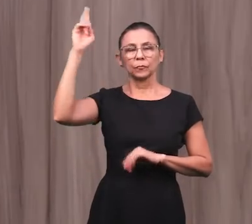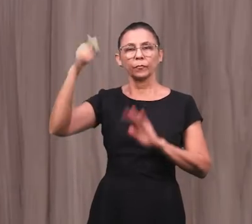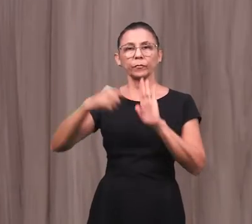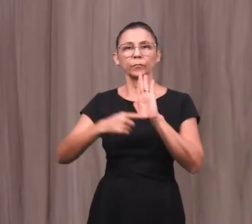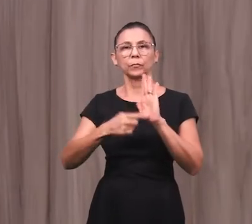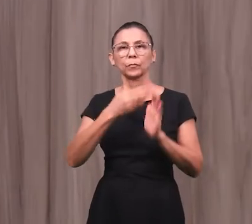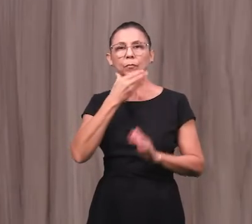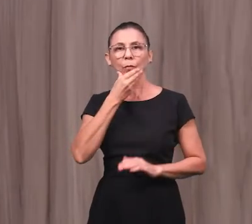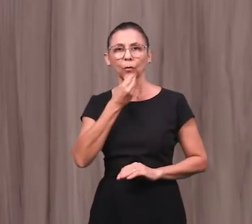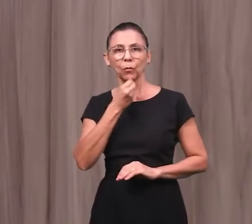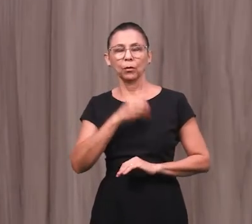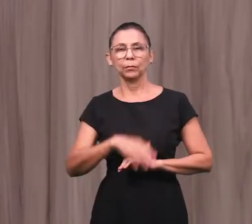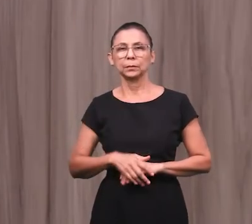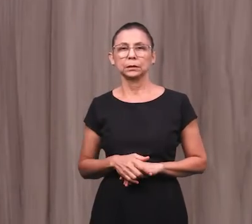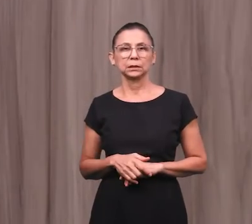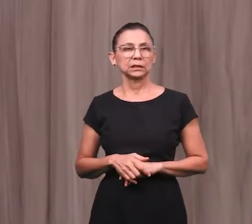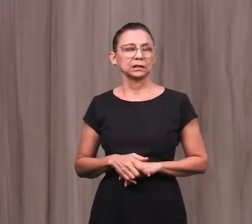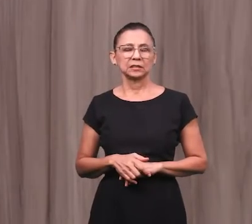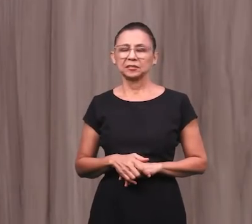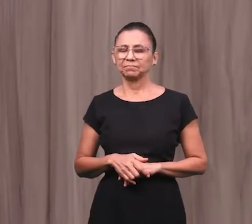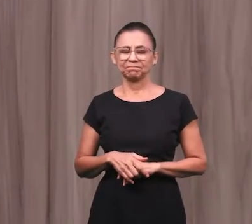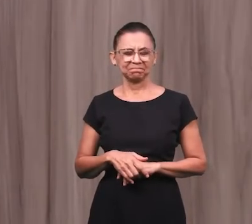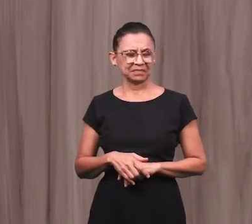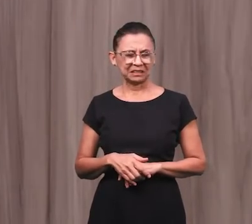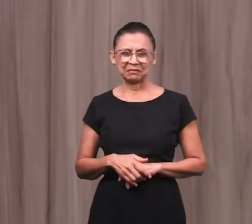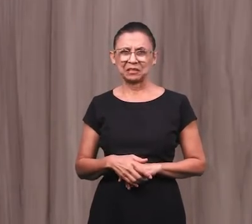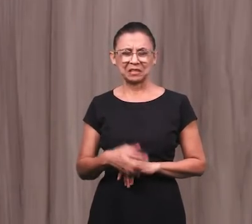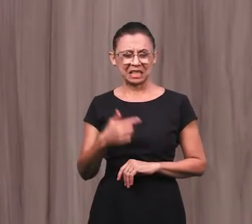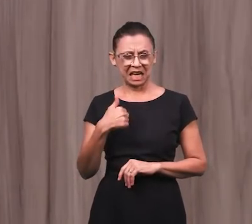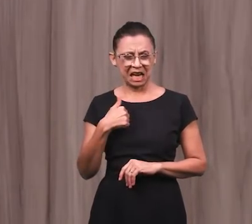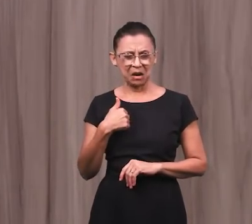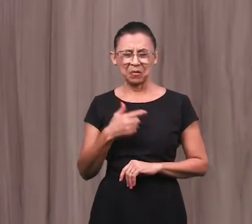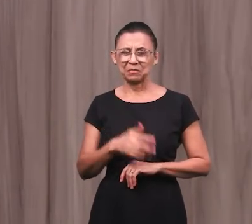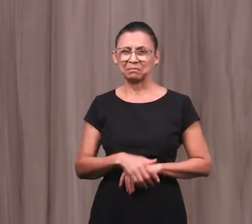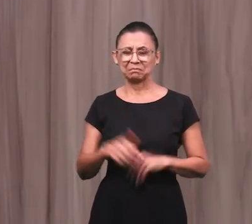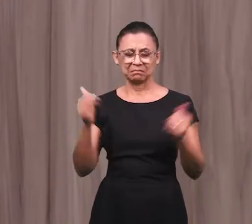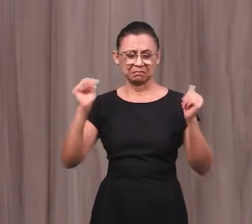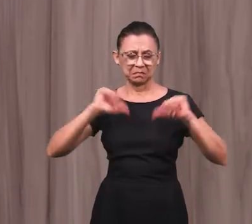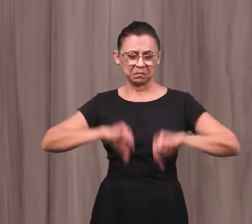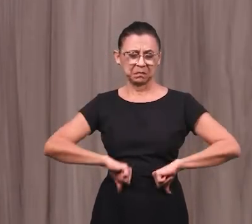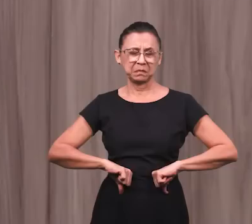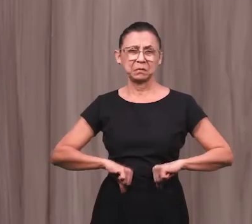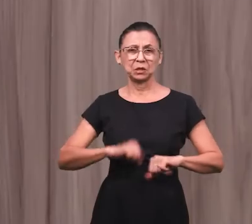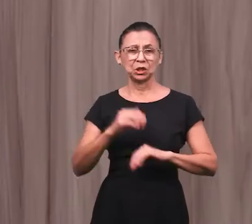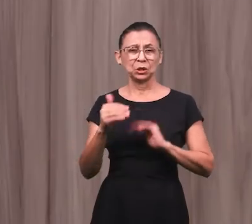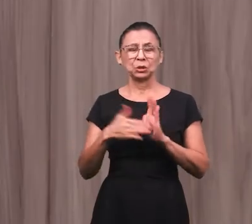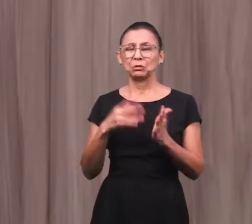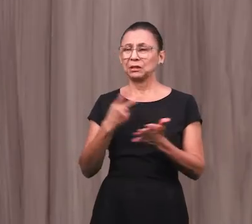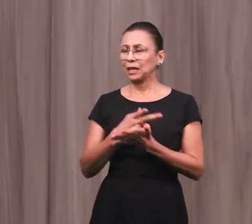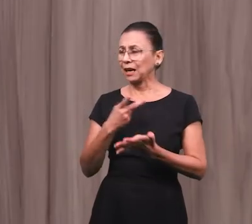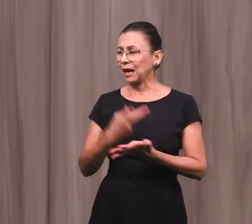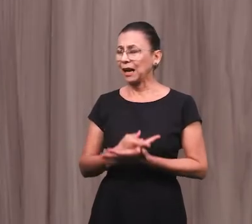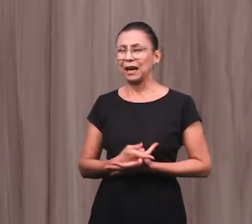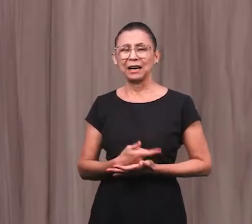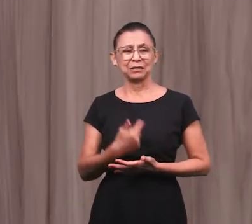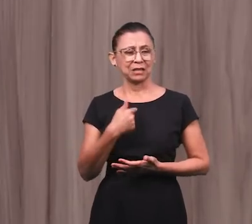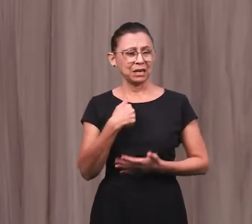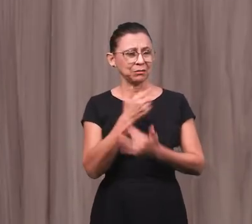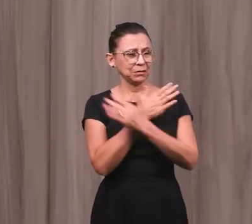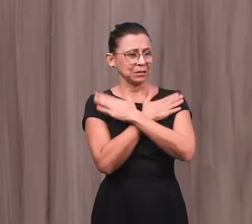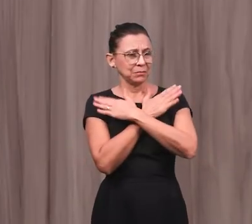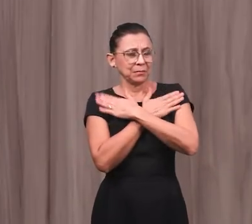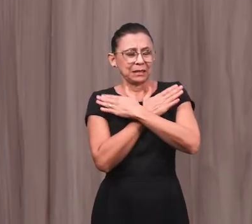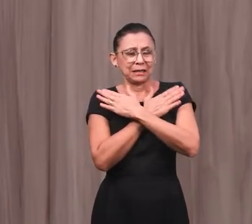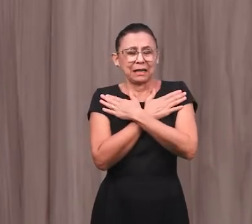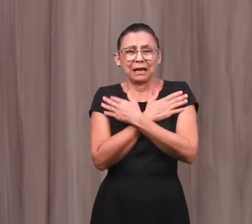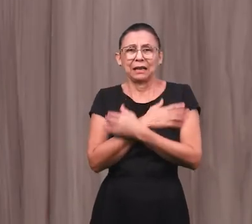homem que está decepcionado consigo mesmo, pois nada tem dado certo em sua vida. Ele está desempregado, está